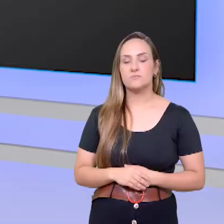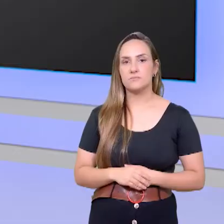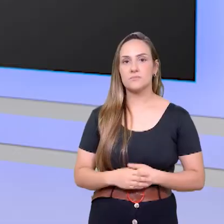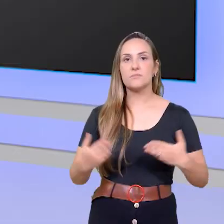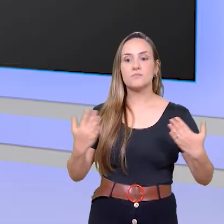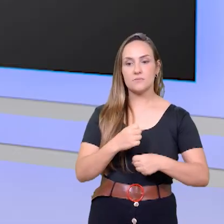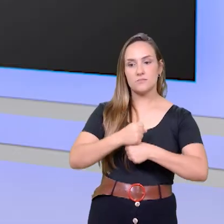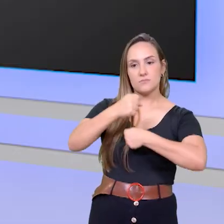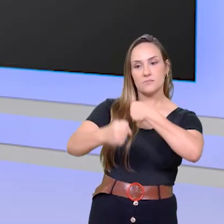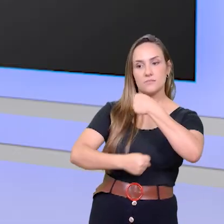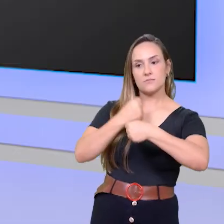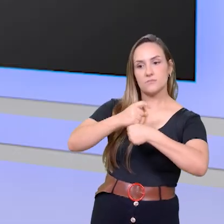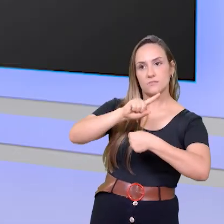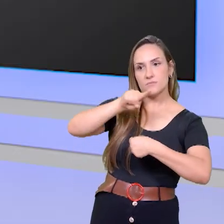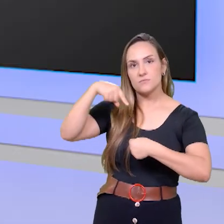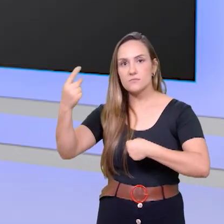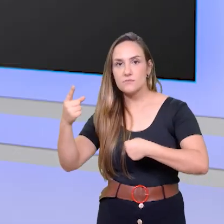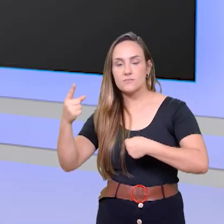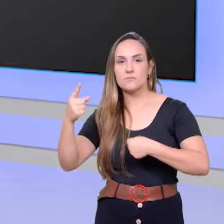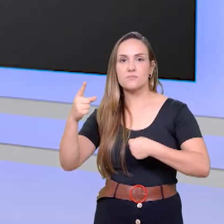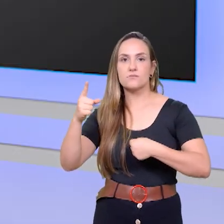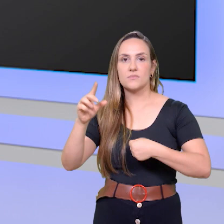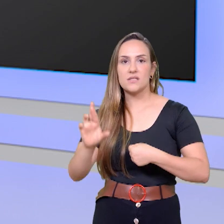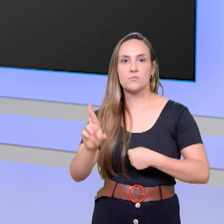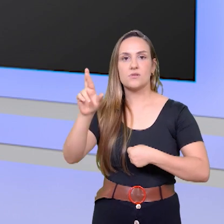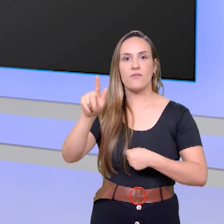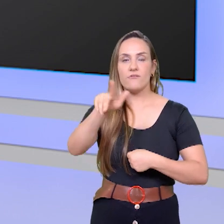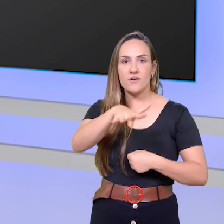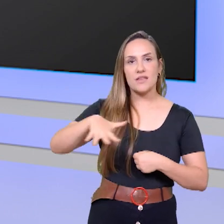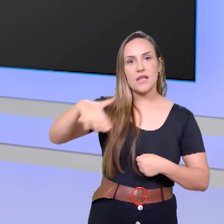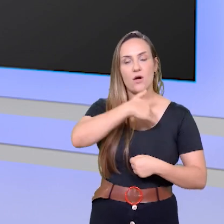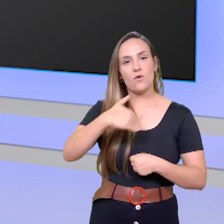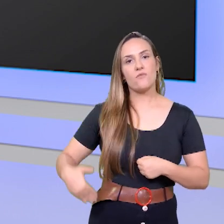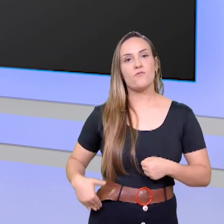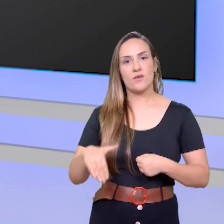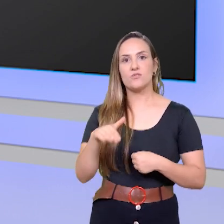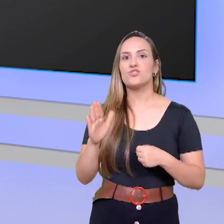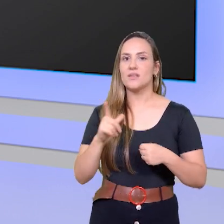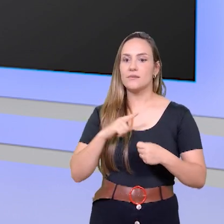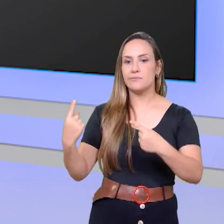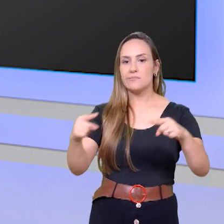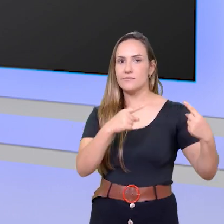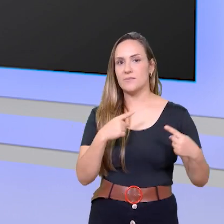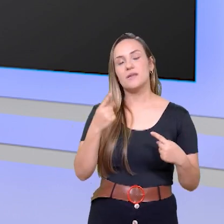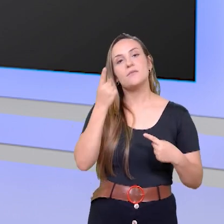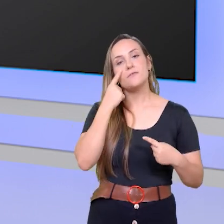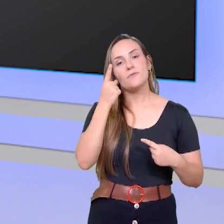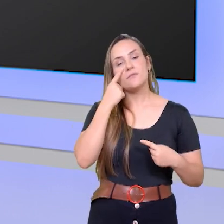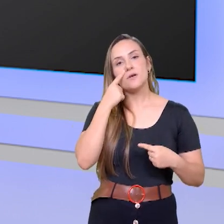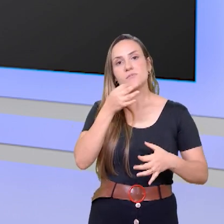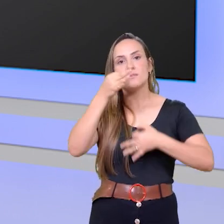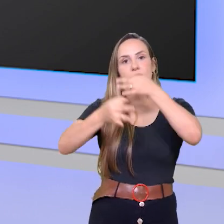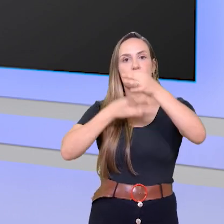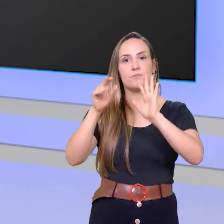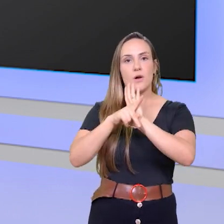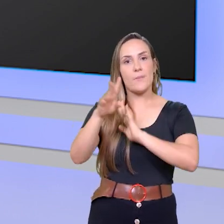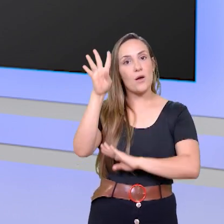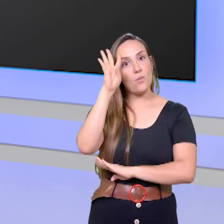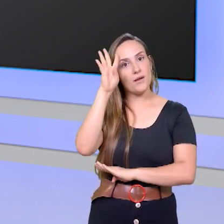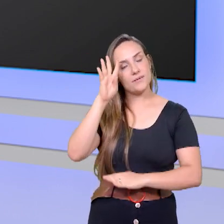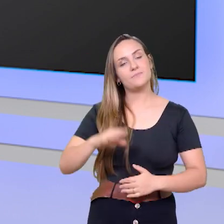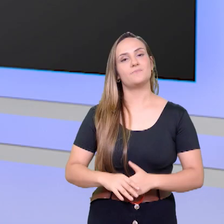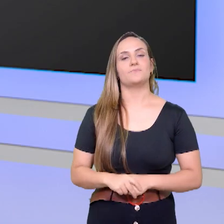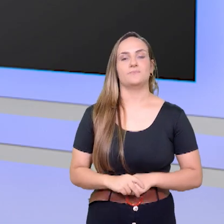Reinaldo. A próxima gestão do governo federal foi tema de debate na tribuna da Lemes. Confira o quadro Fatos